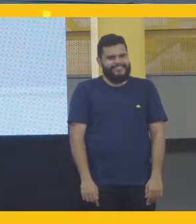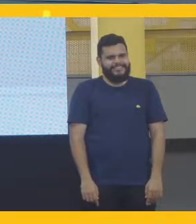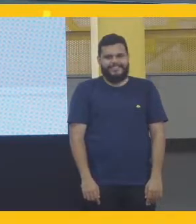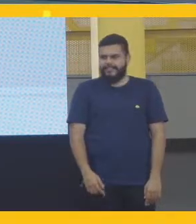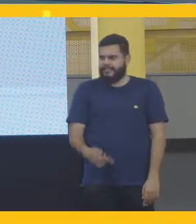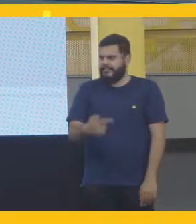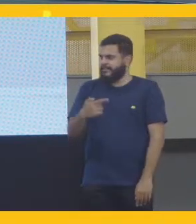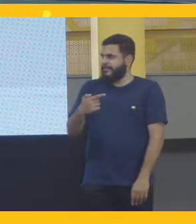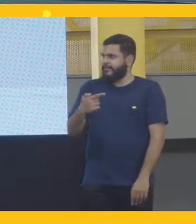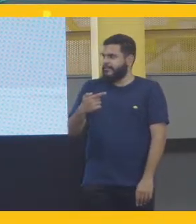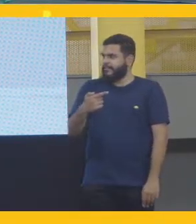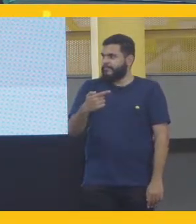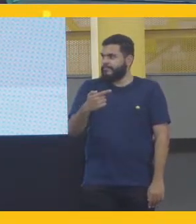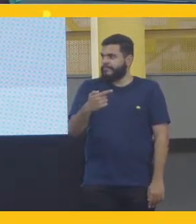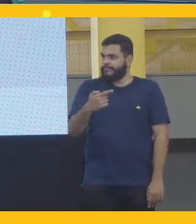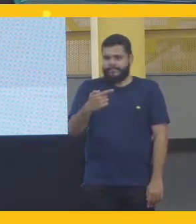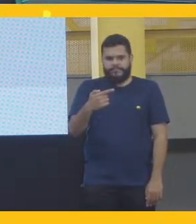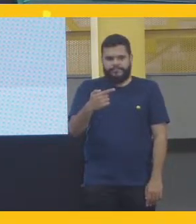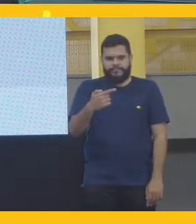Sete é um problema